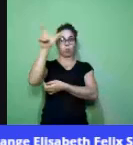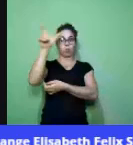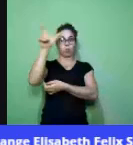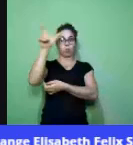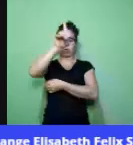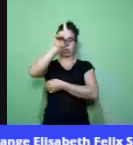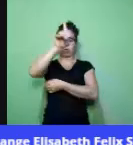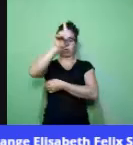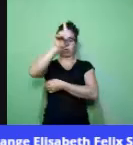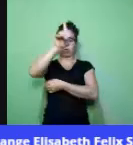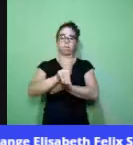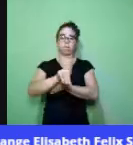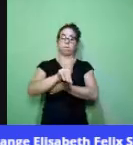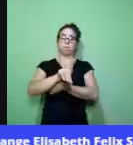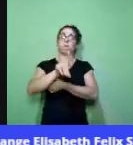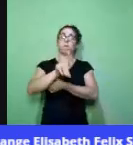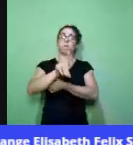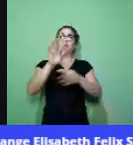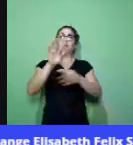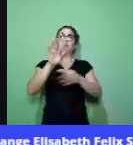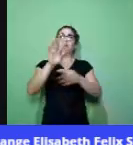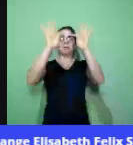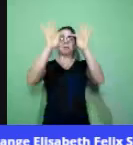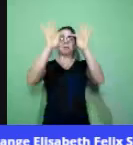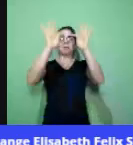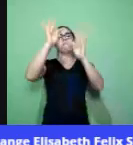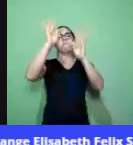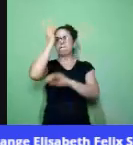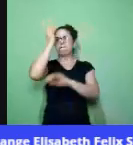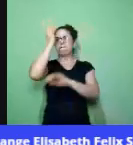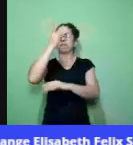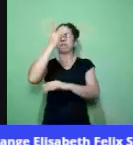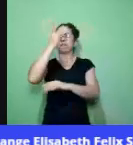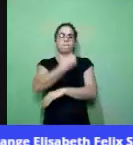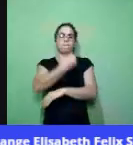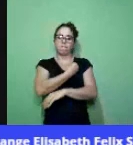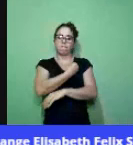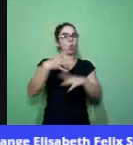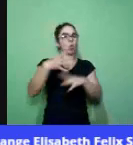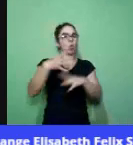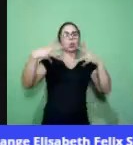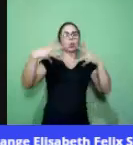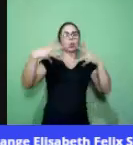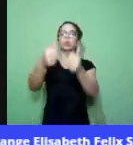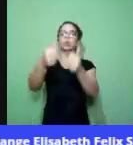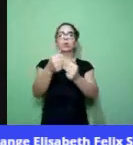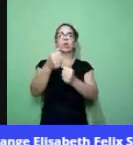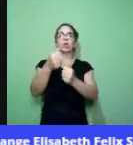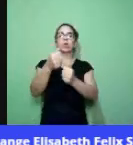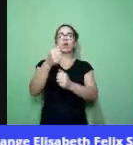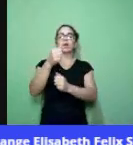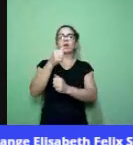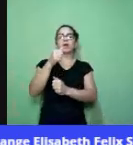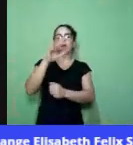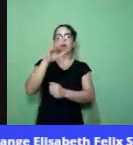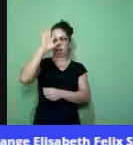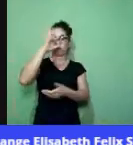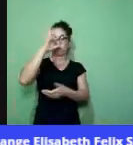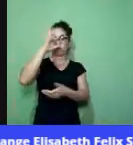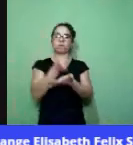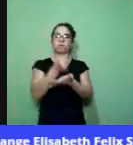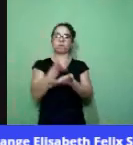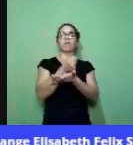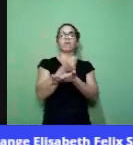muitas vezes, ela está aí facilitando a vida da gente, né? Para a gente resolver certas situações. Mas, no caso da pessoa